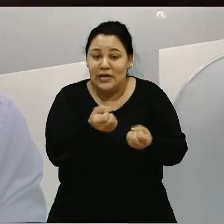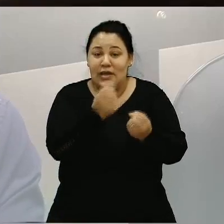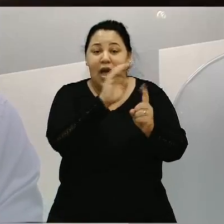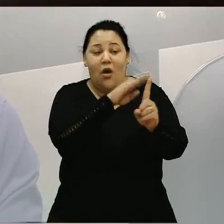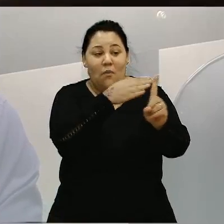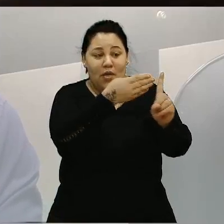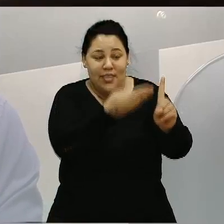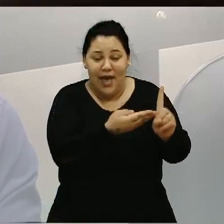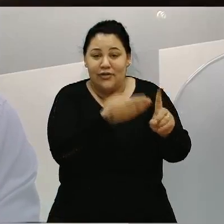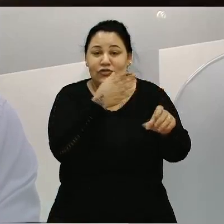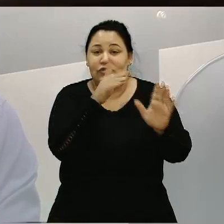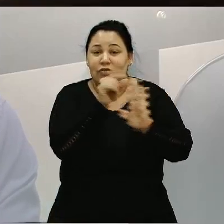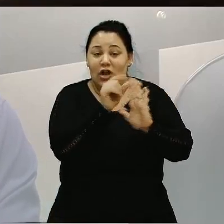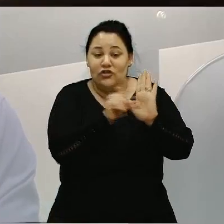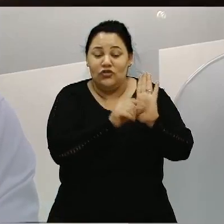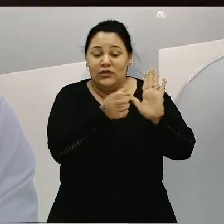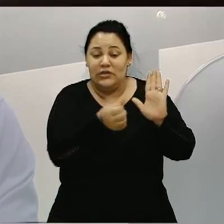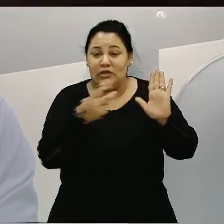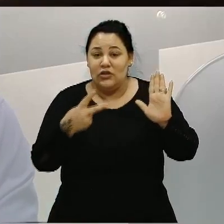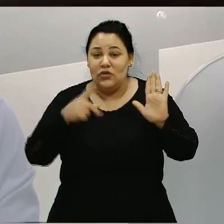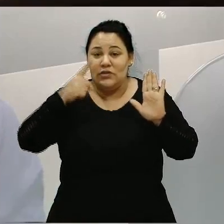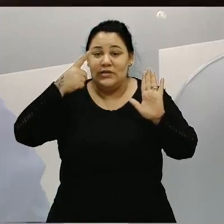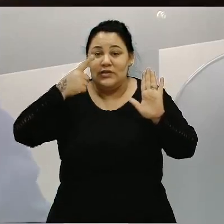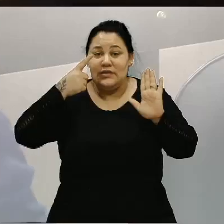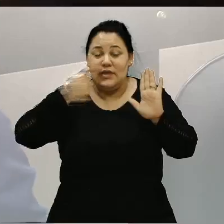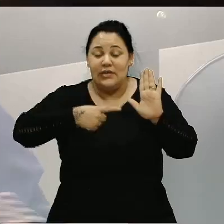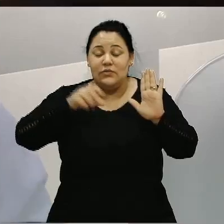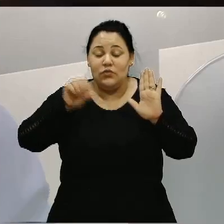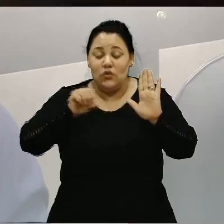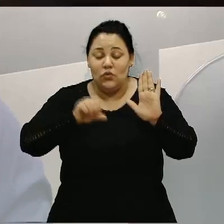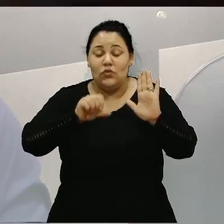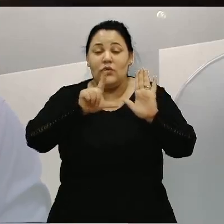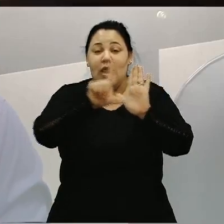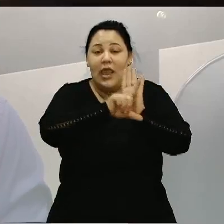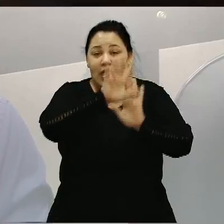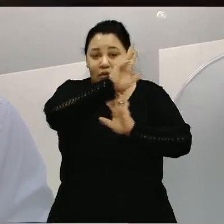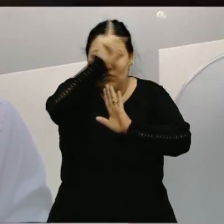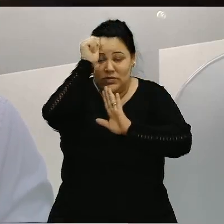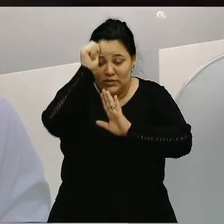artigo 62, 19º da Lei Orgânica do Município.